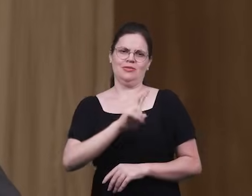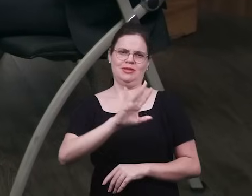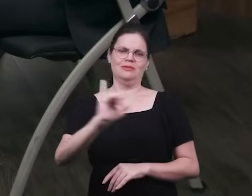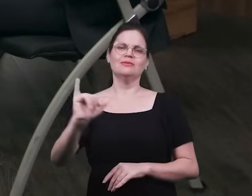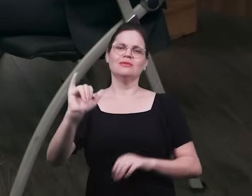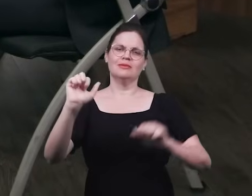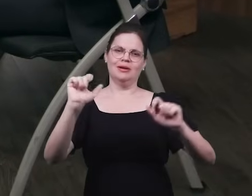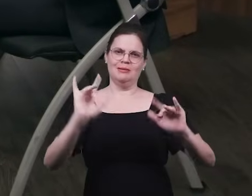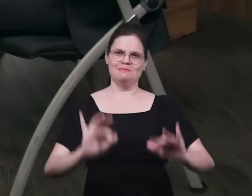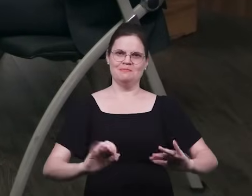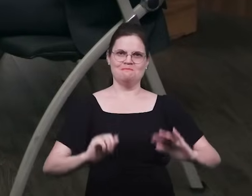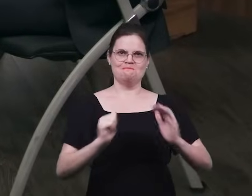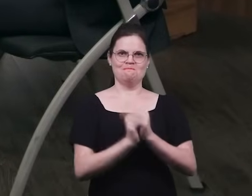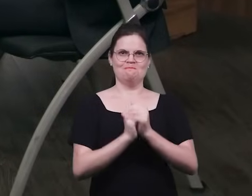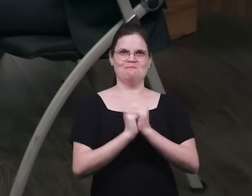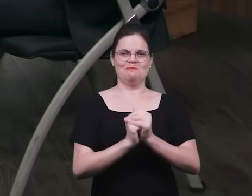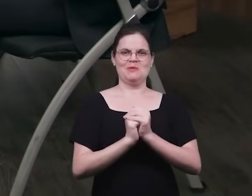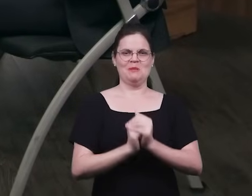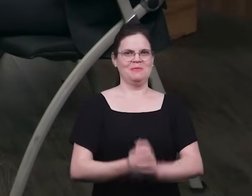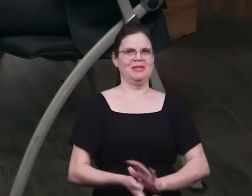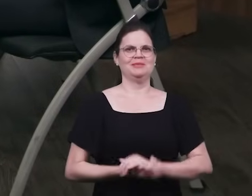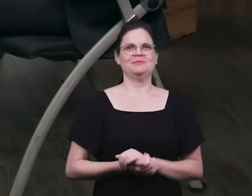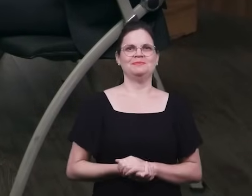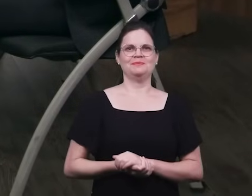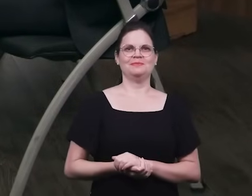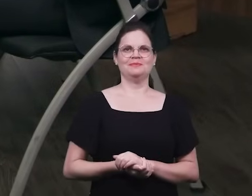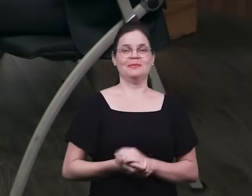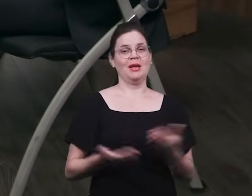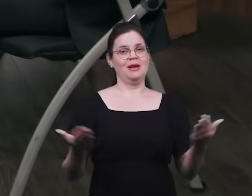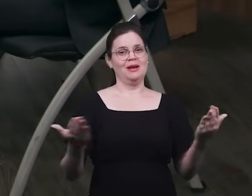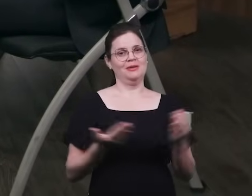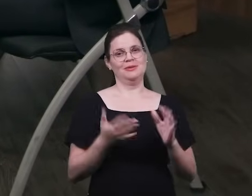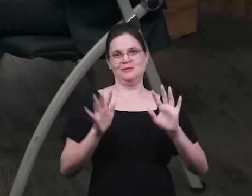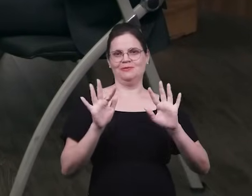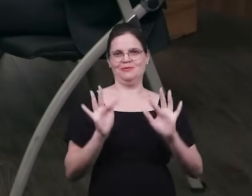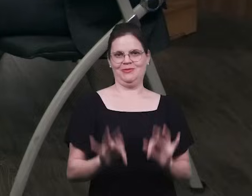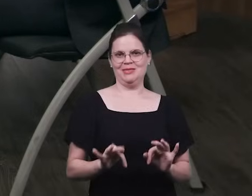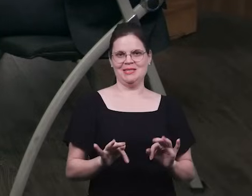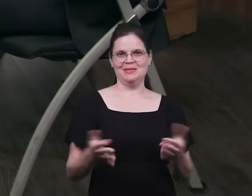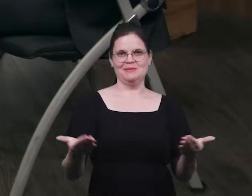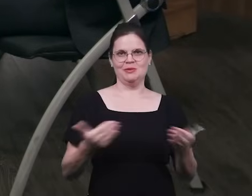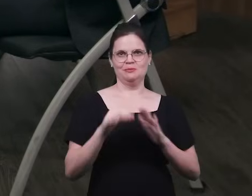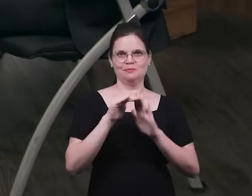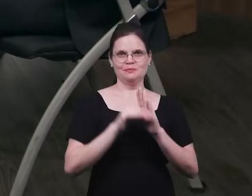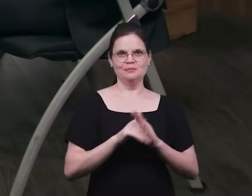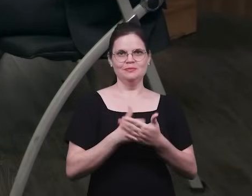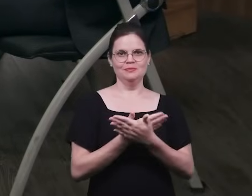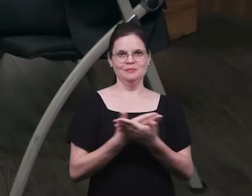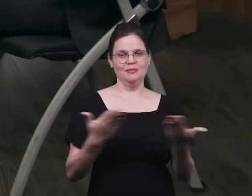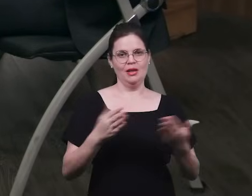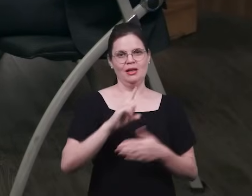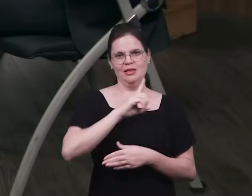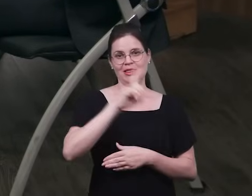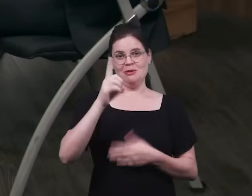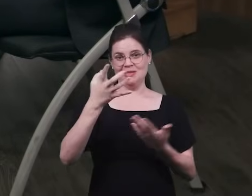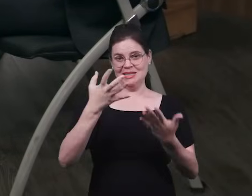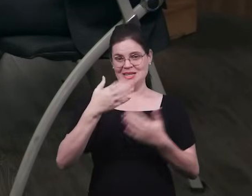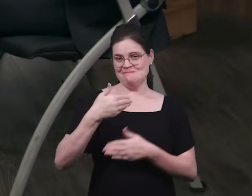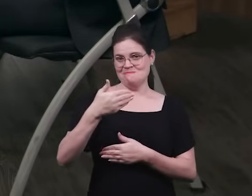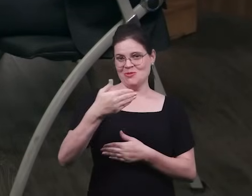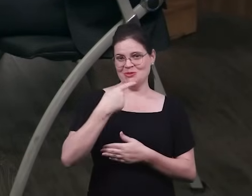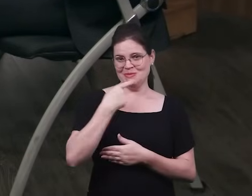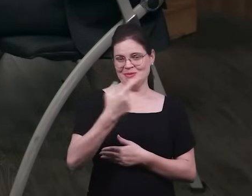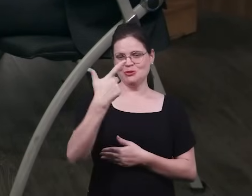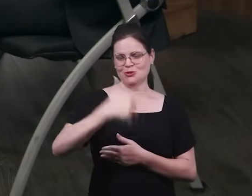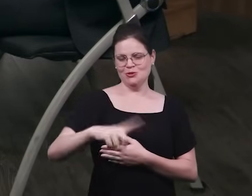Senhor amém bendito seja o senhor estamos assim cerrando querendo Deus estaremos juntos na próxima